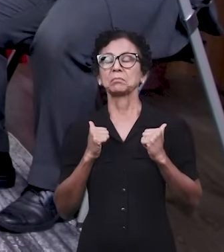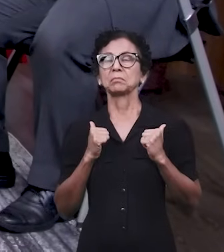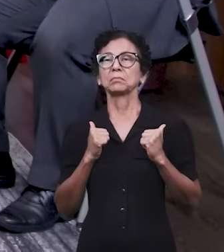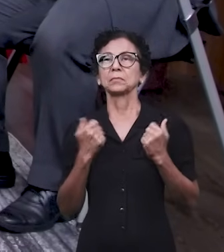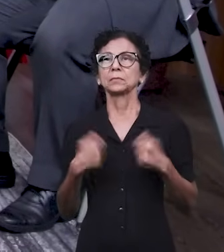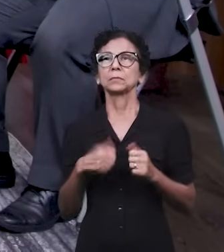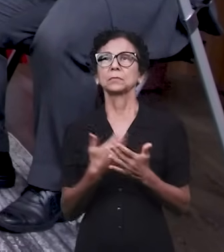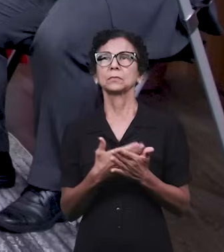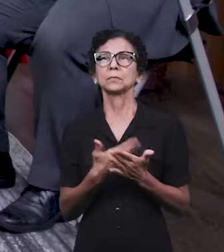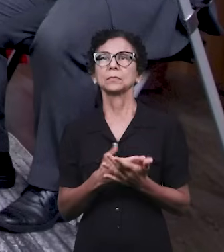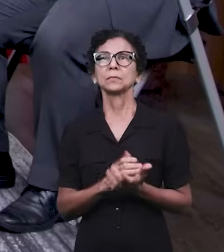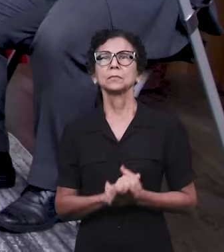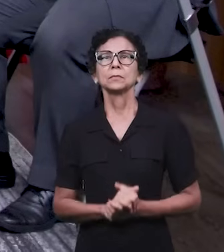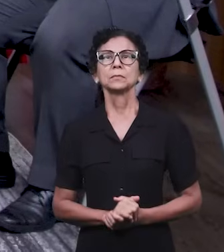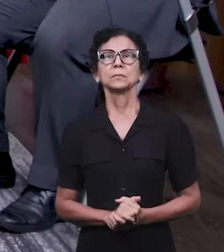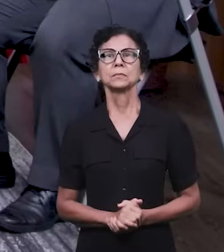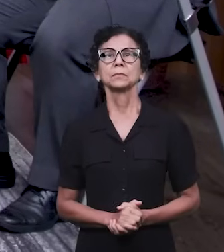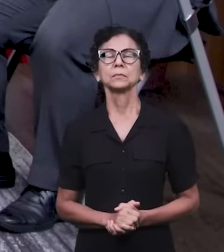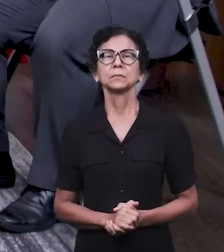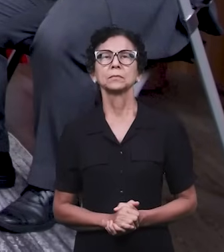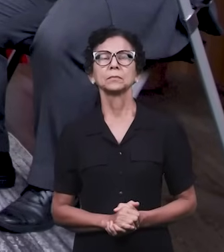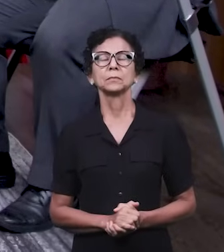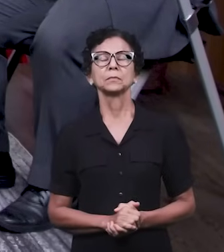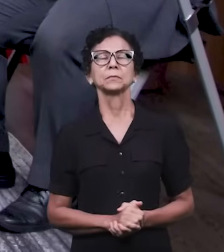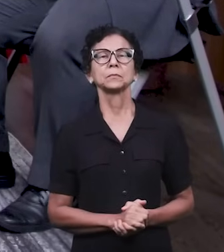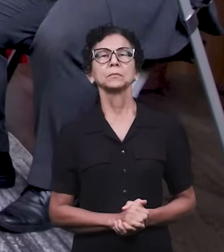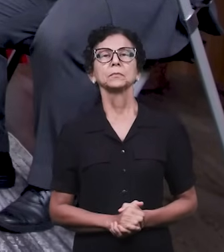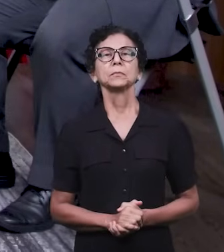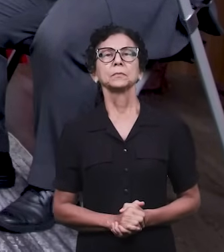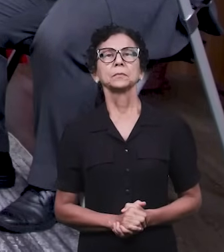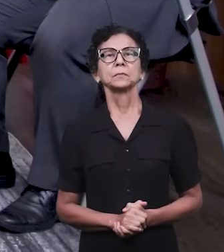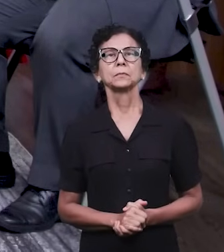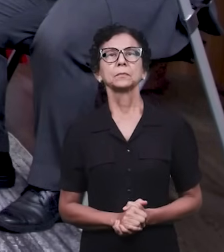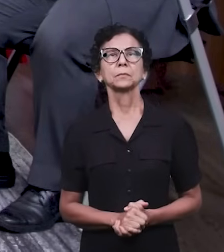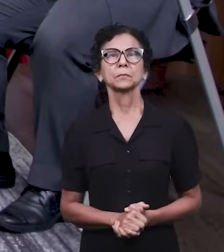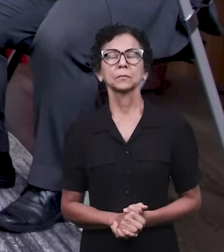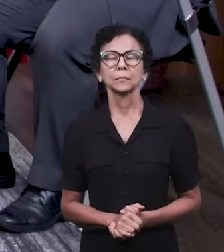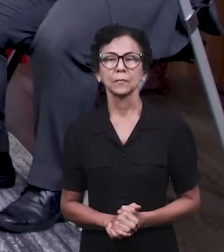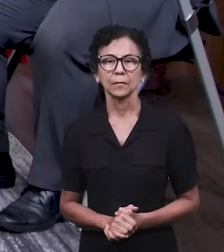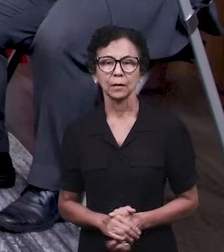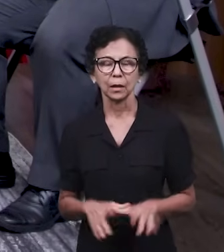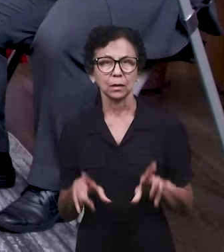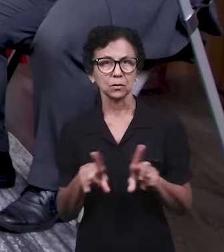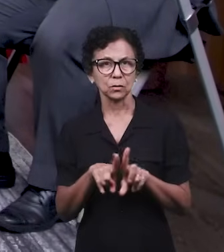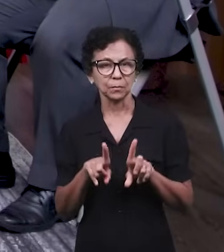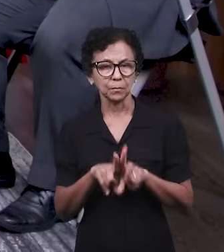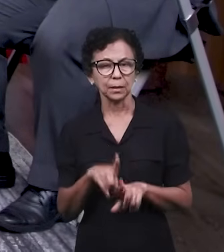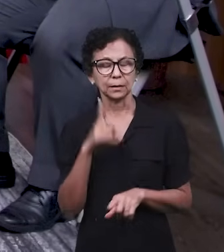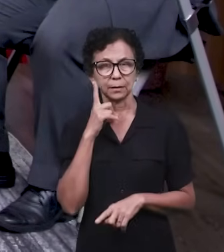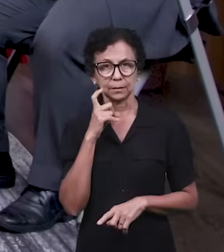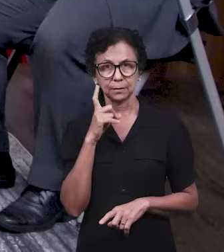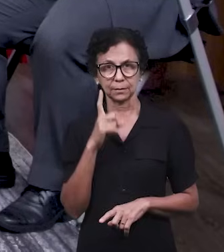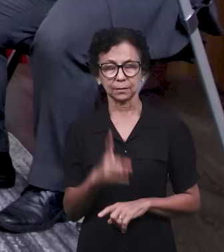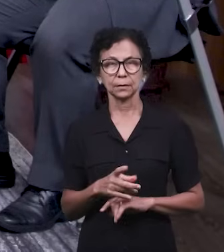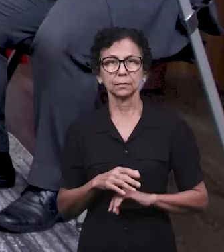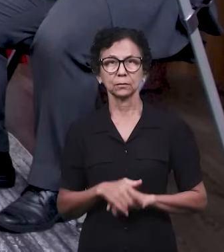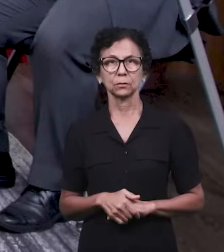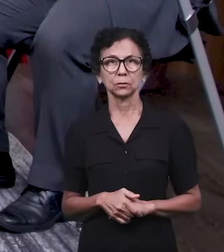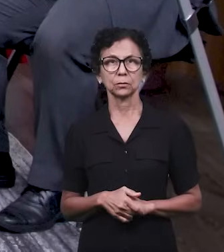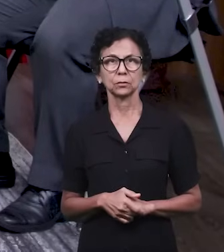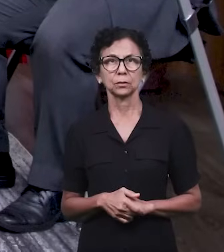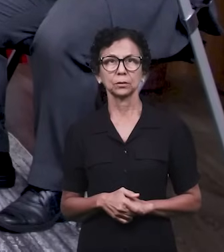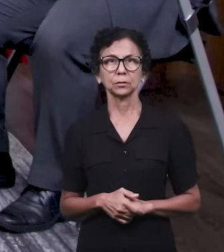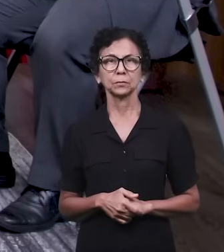é uma questão que está posta para todos nós e para os pais que nos acompanham, é que primeiro o nosso desejo é